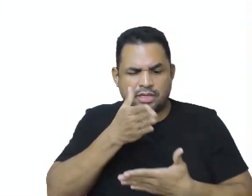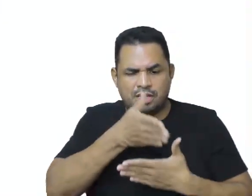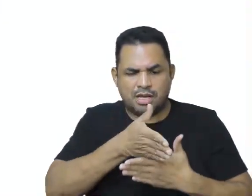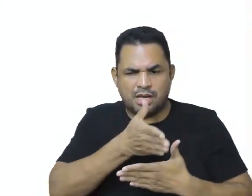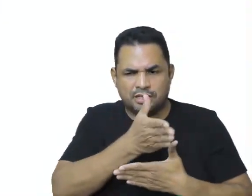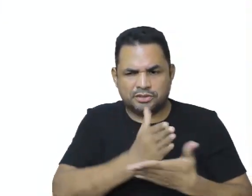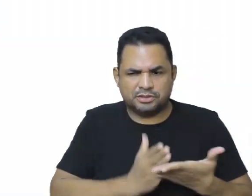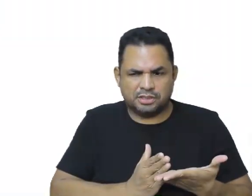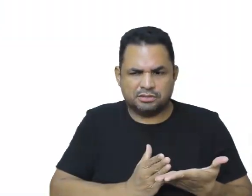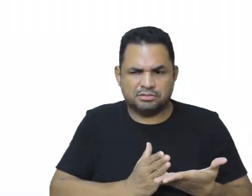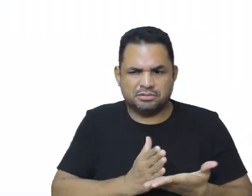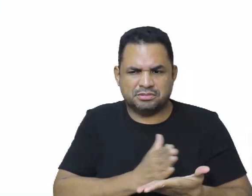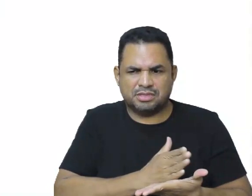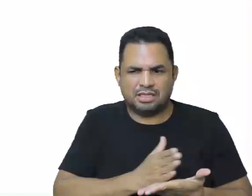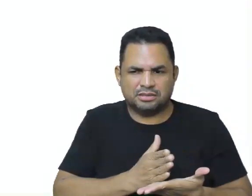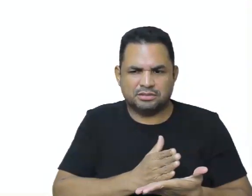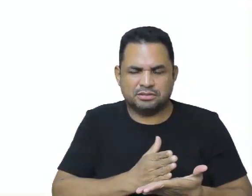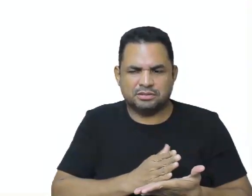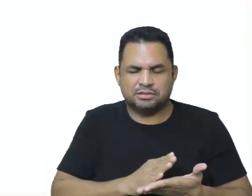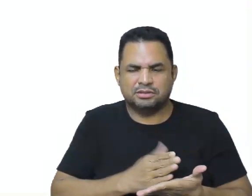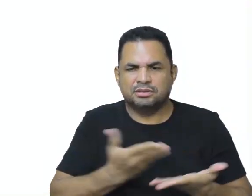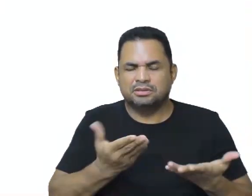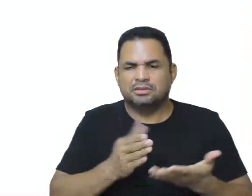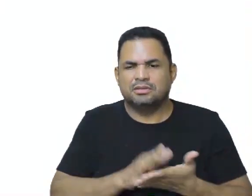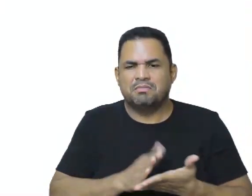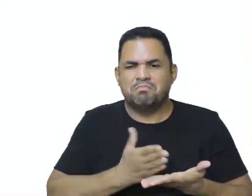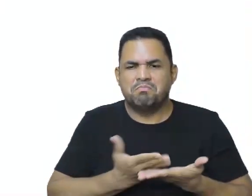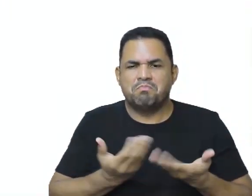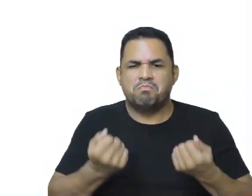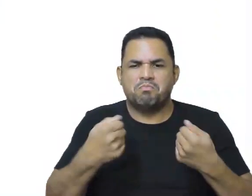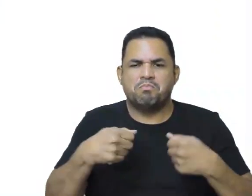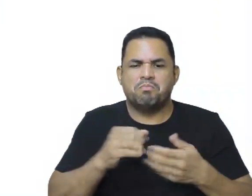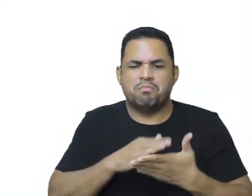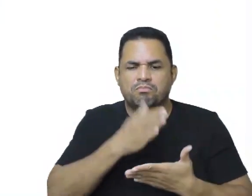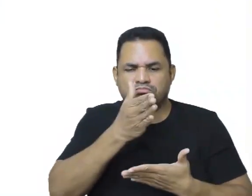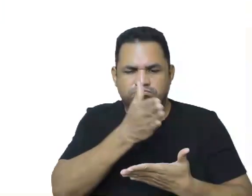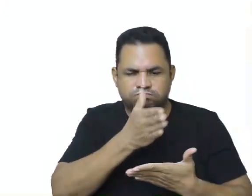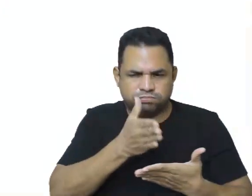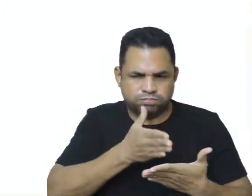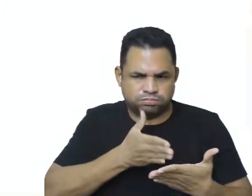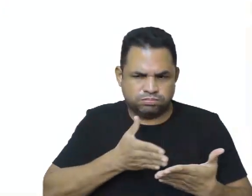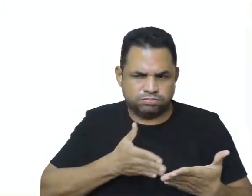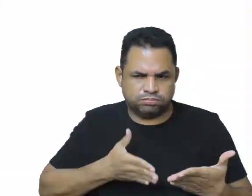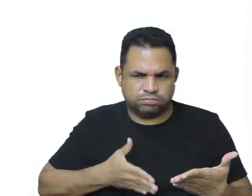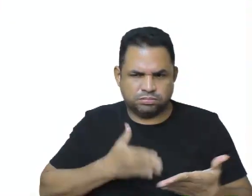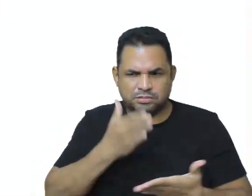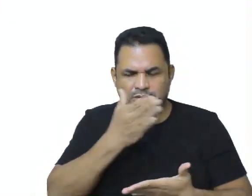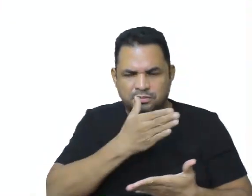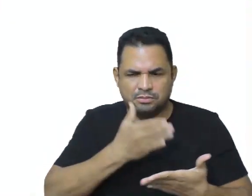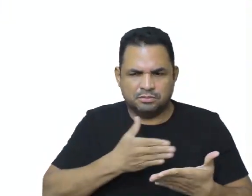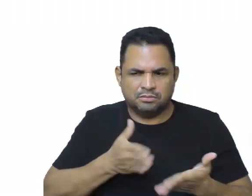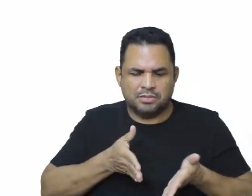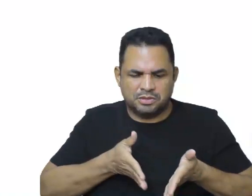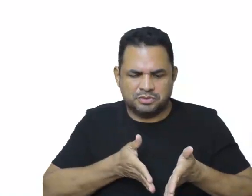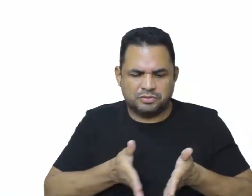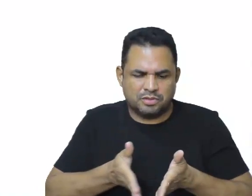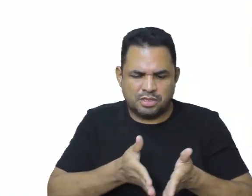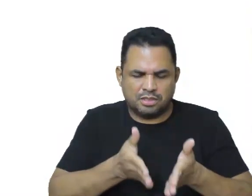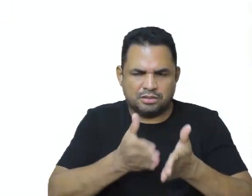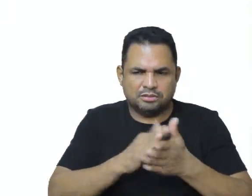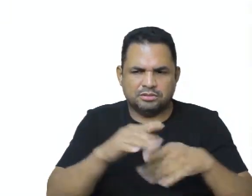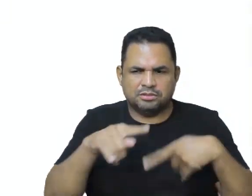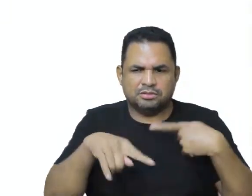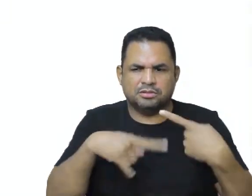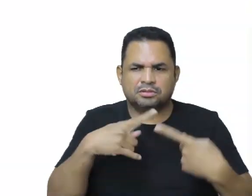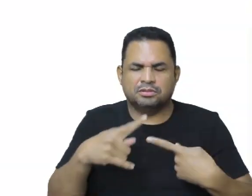rachaduras no solo, beleza? Que pode surgir uns sulcos, que são essas, tipo umas valas no solo. Depois você